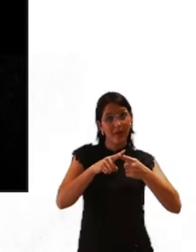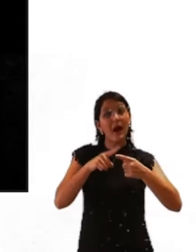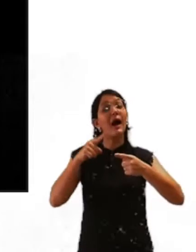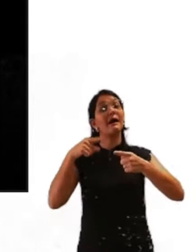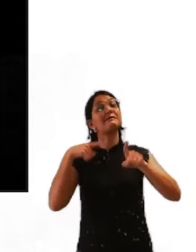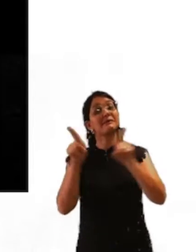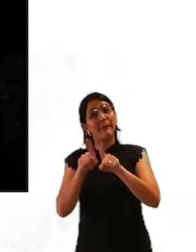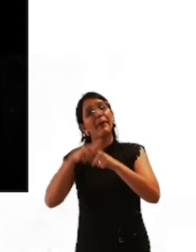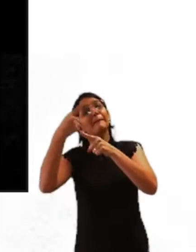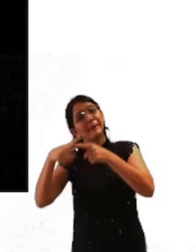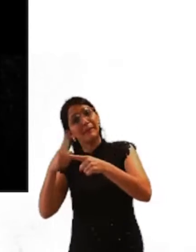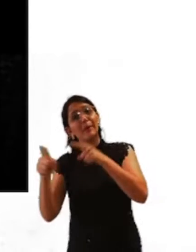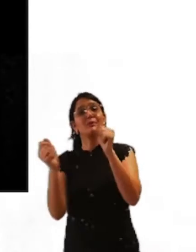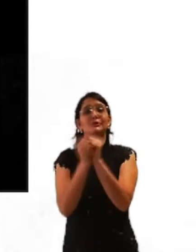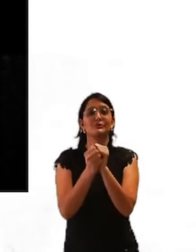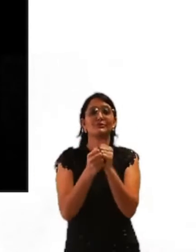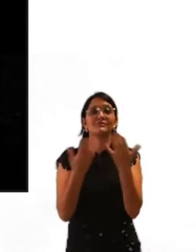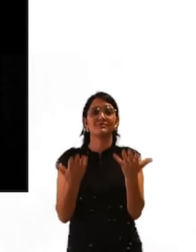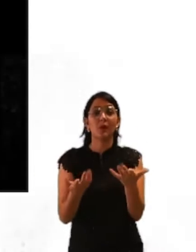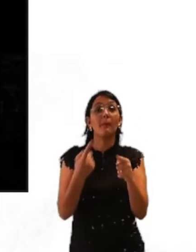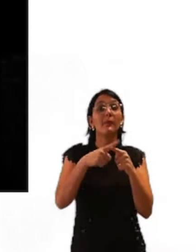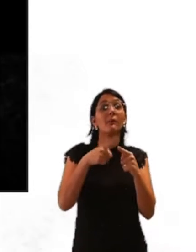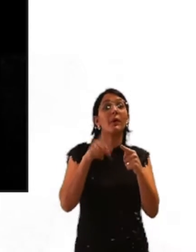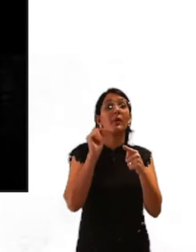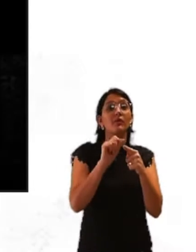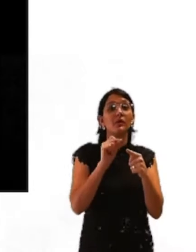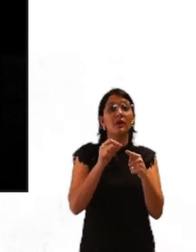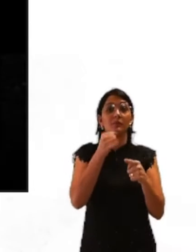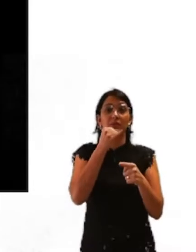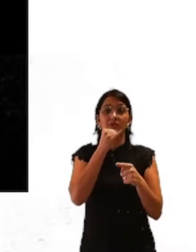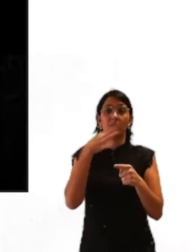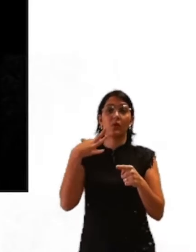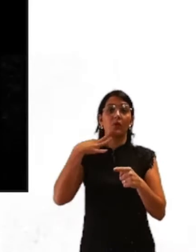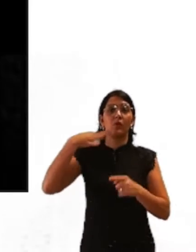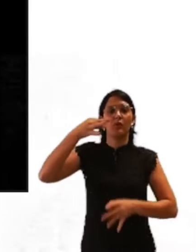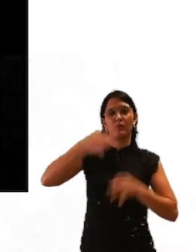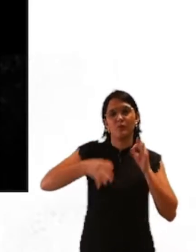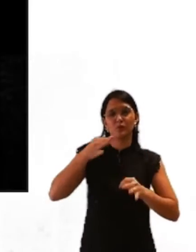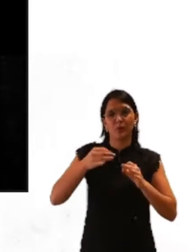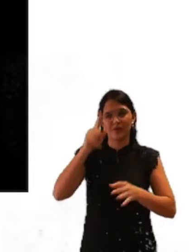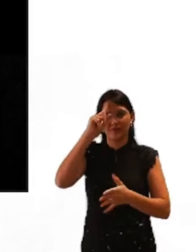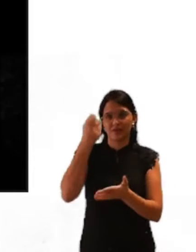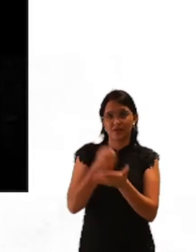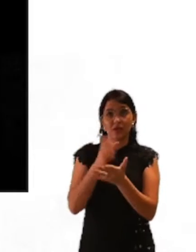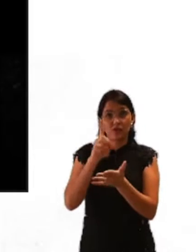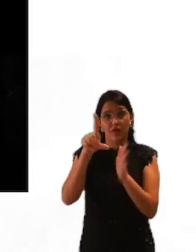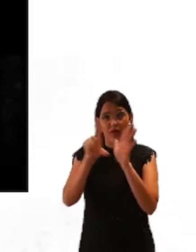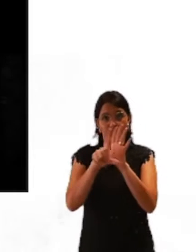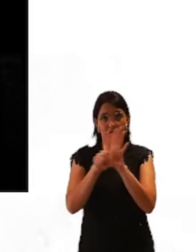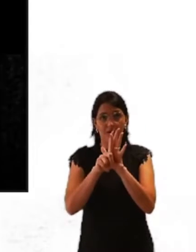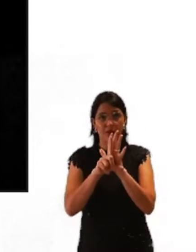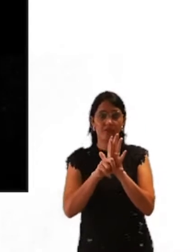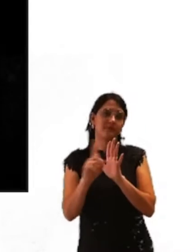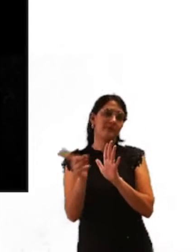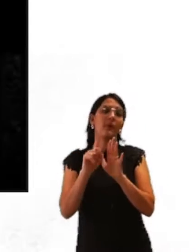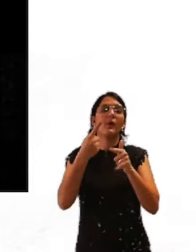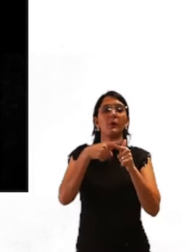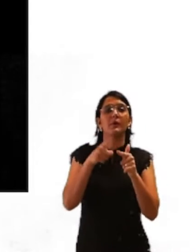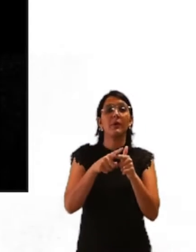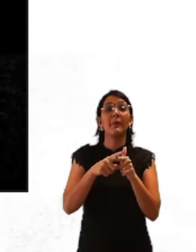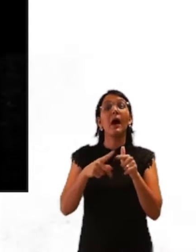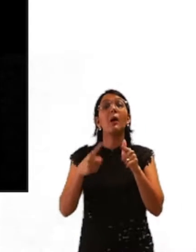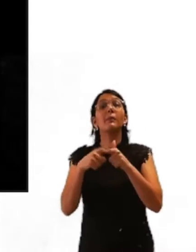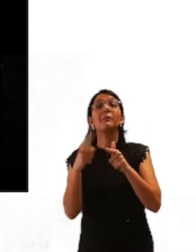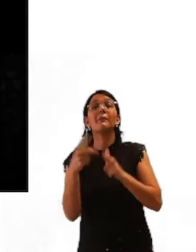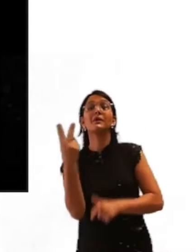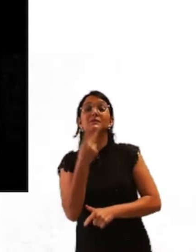problema, né? Qual que é o problema? O problema é: o juiz decide somente com base na lei? Esse é um problema. O segundo problema